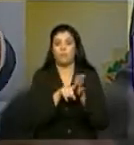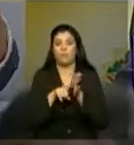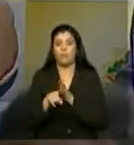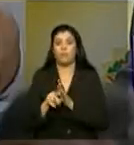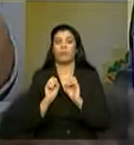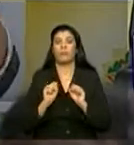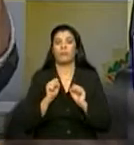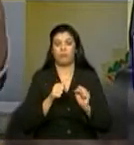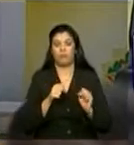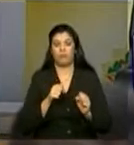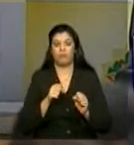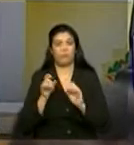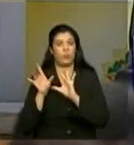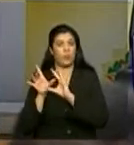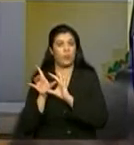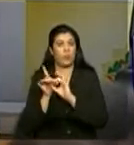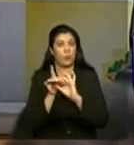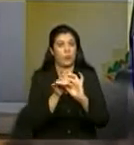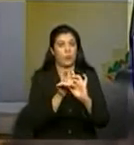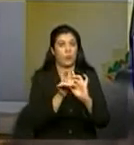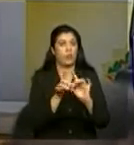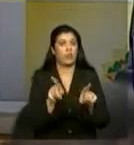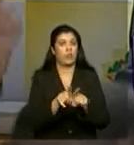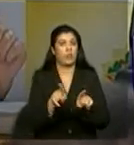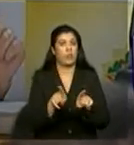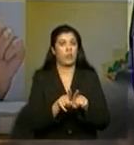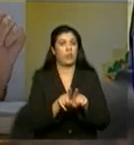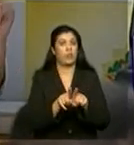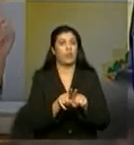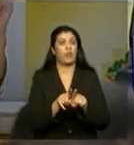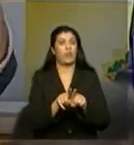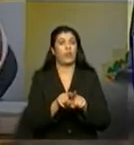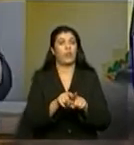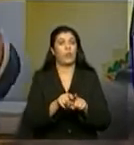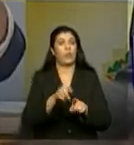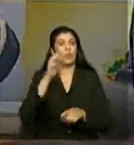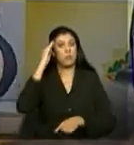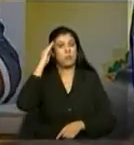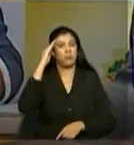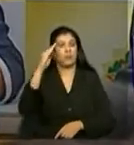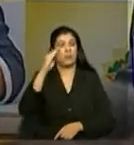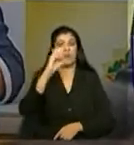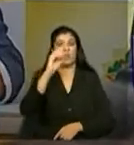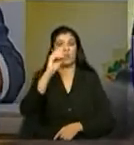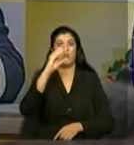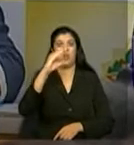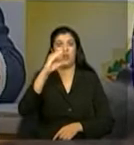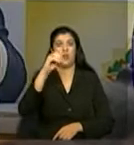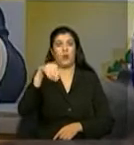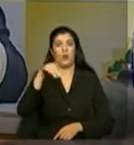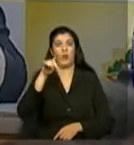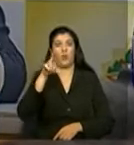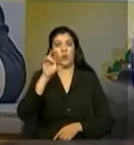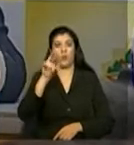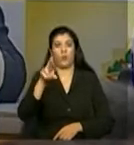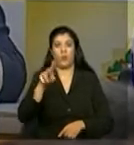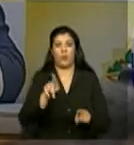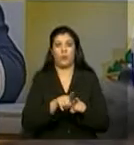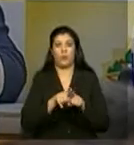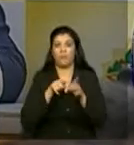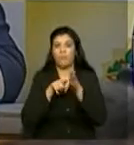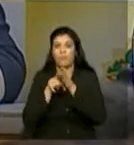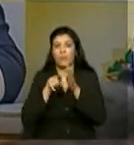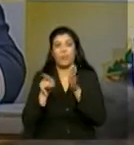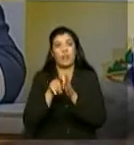possa ter conexão com a operação condor a um processo de investigação também aberto